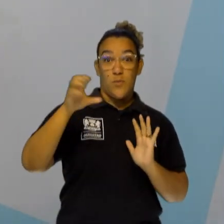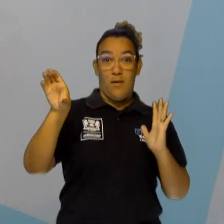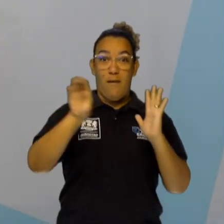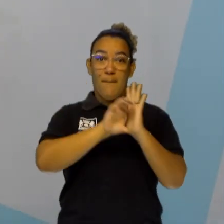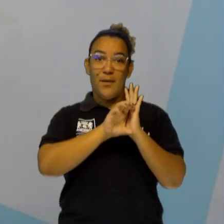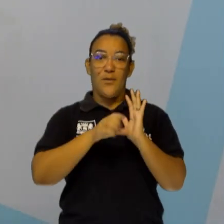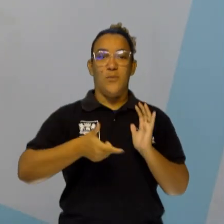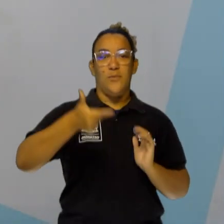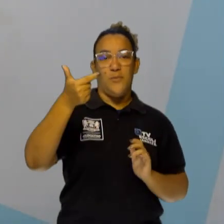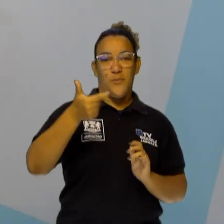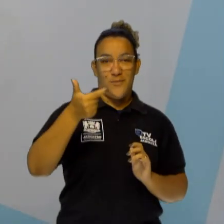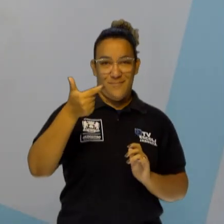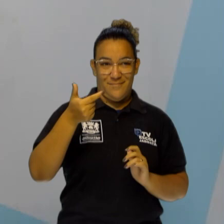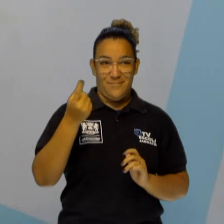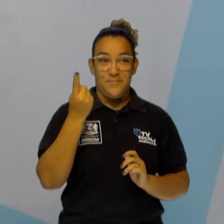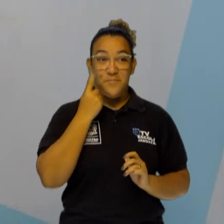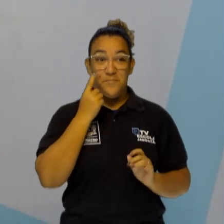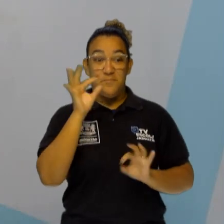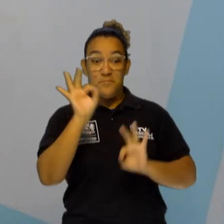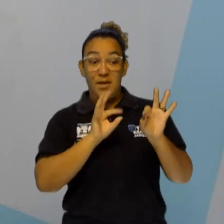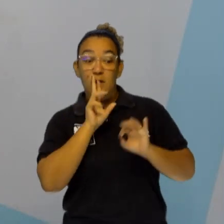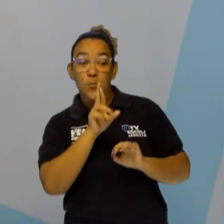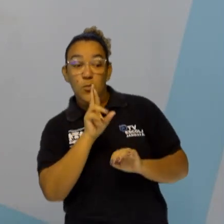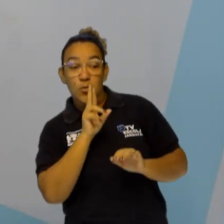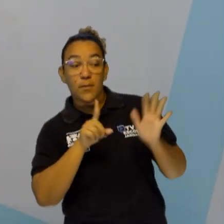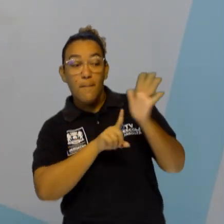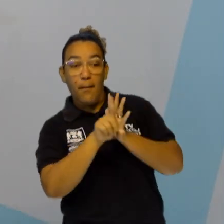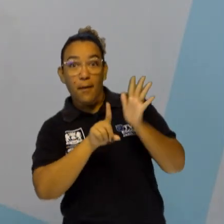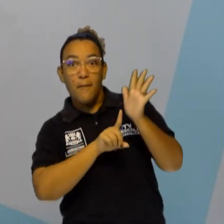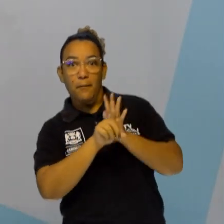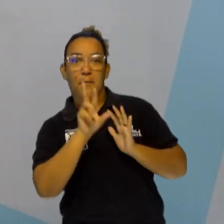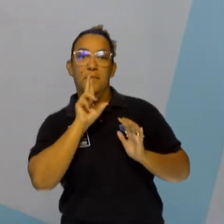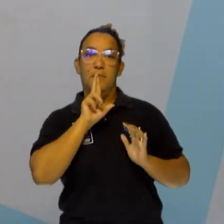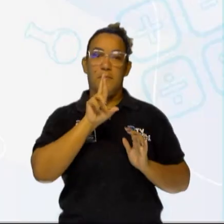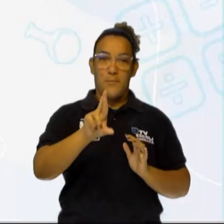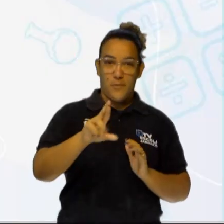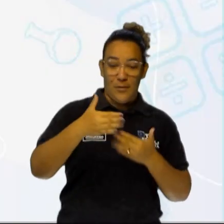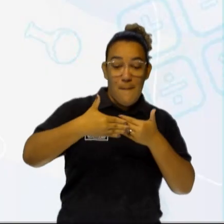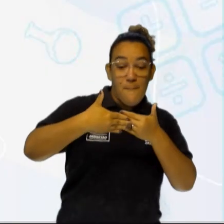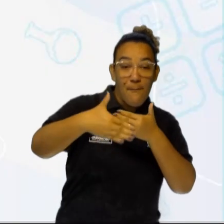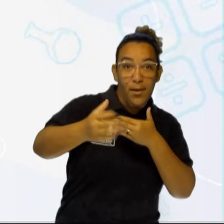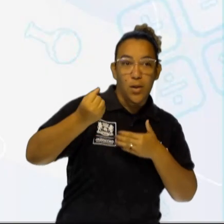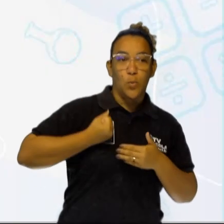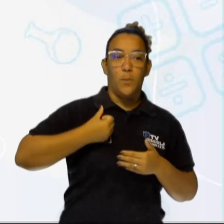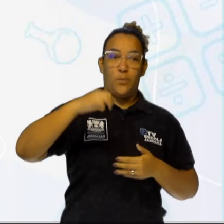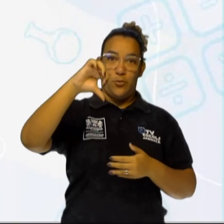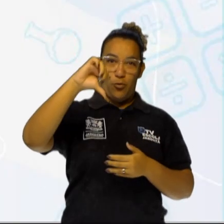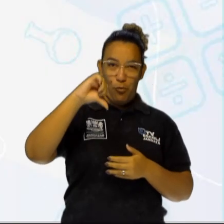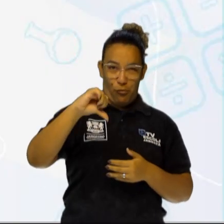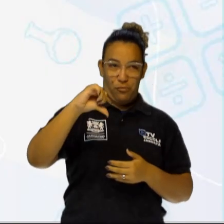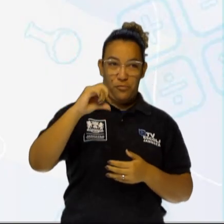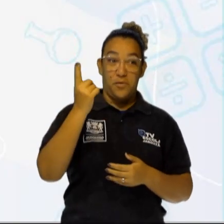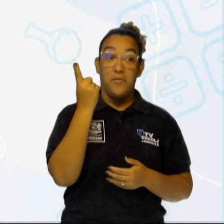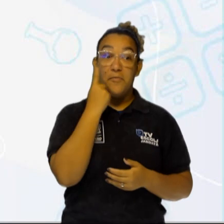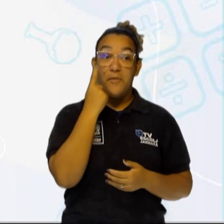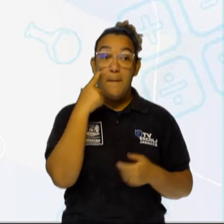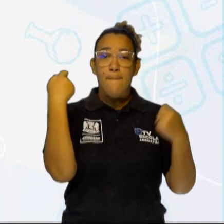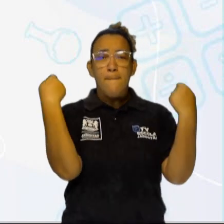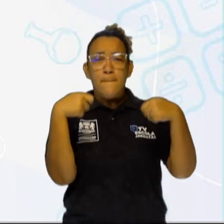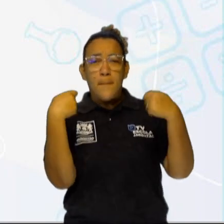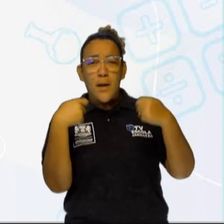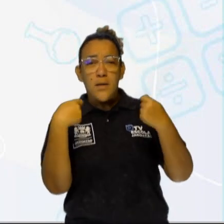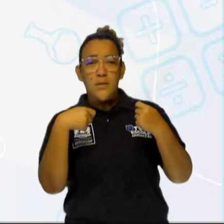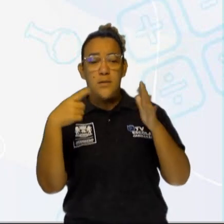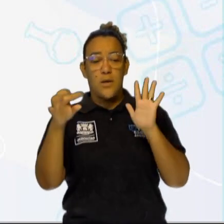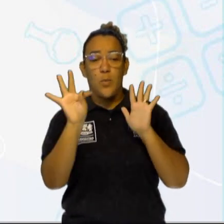começaremos a resolução das questões a partir da questão de número 9. A questão 9 vai precisar do texto número